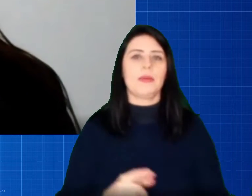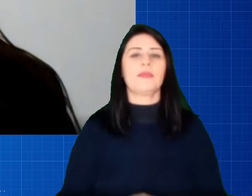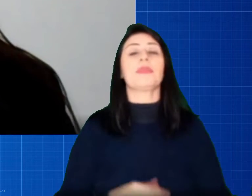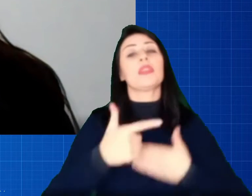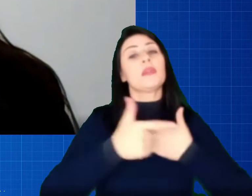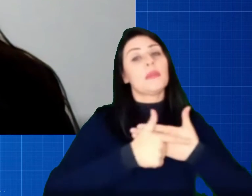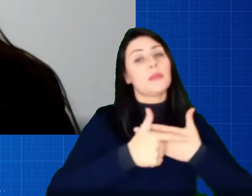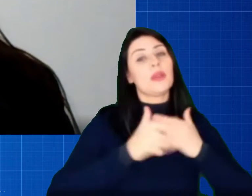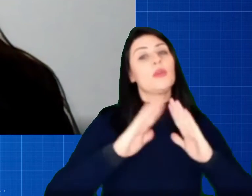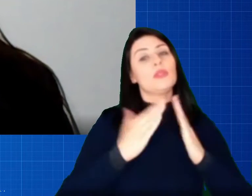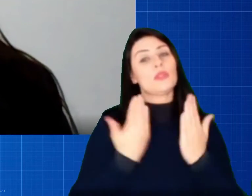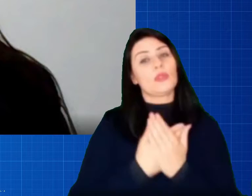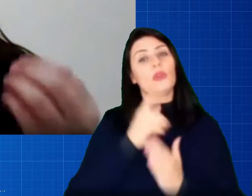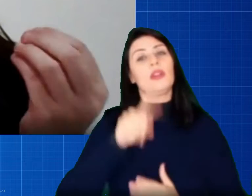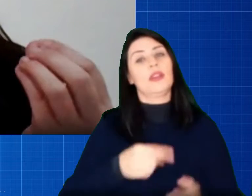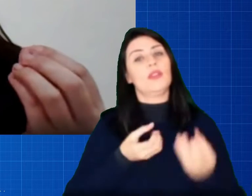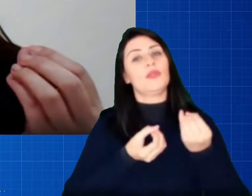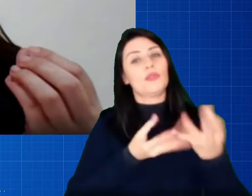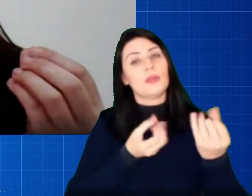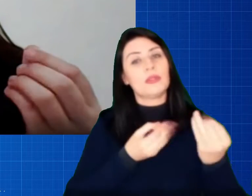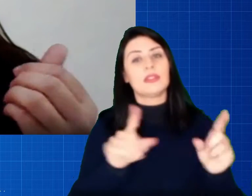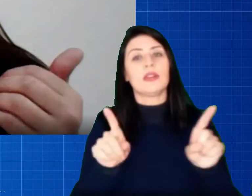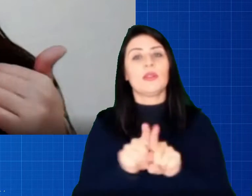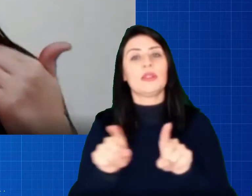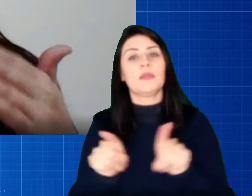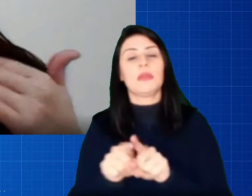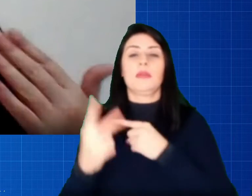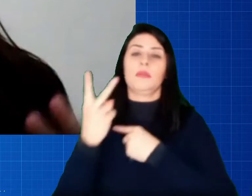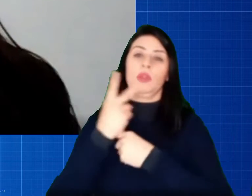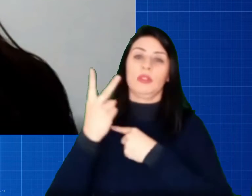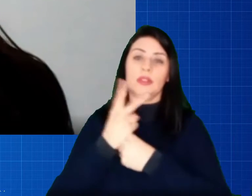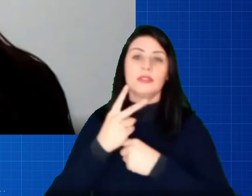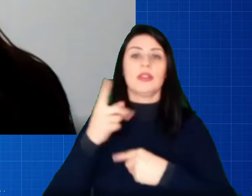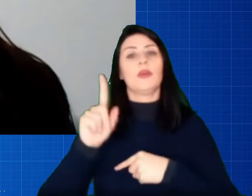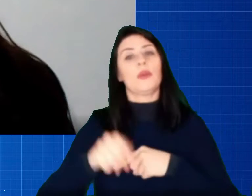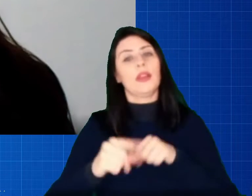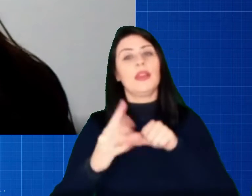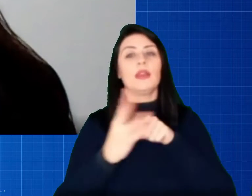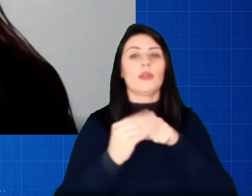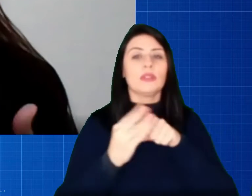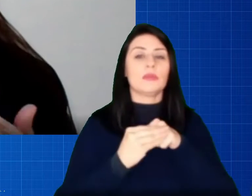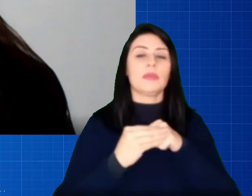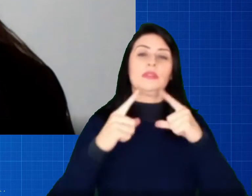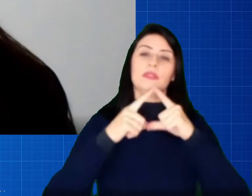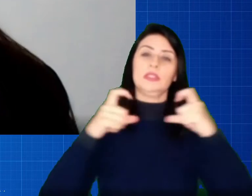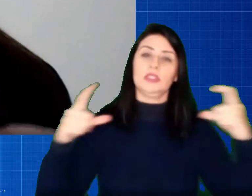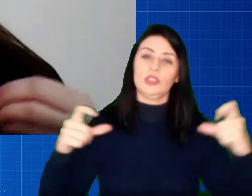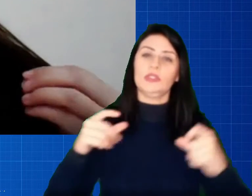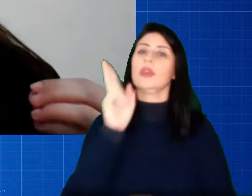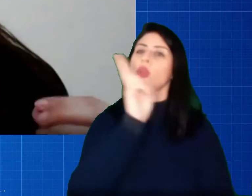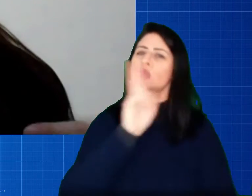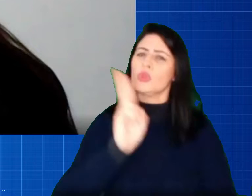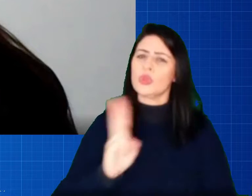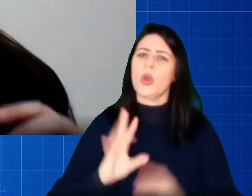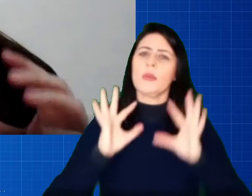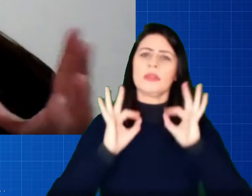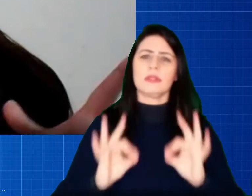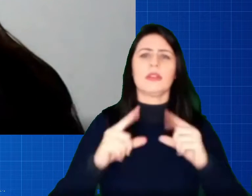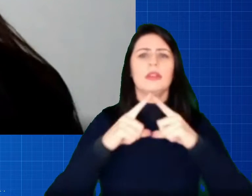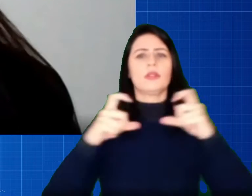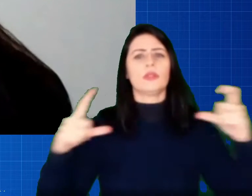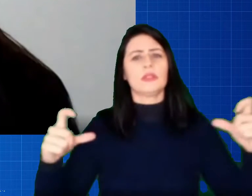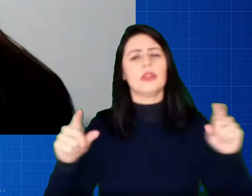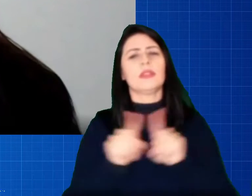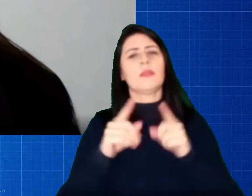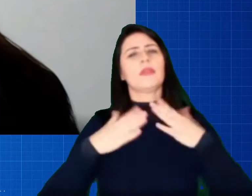trazer a informação e a proteção através dos conhecimentos científicos corretos, os nomes científicos e as